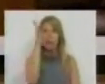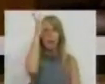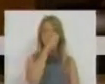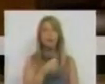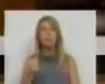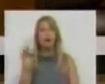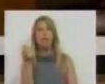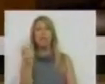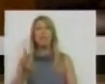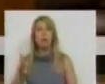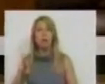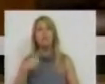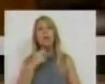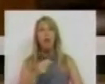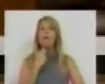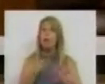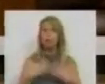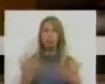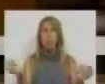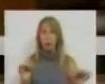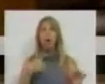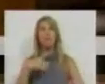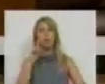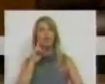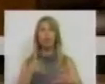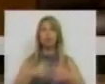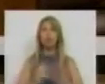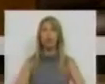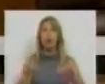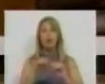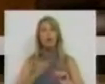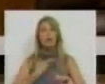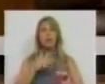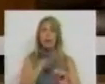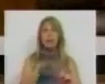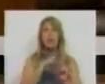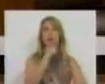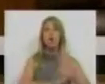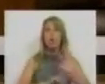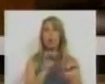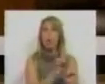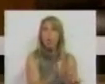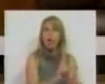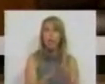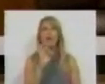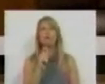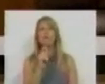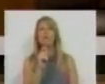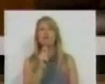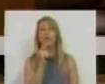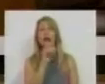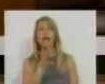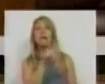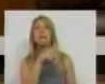vozes insuspeitas que defenderam uma reestruturação da dívida no quadro europeu. Não só eles, mas também Freitas do Amaral ou João Cravinho, ou